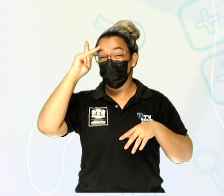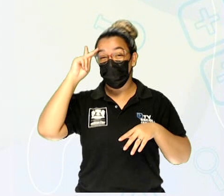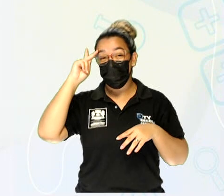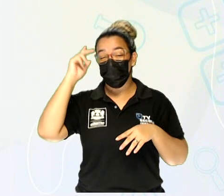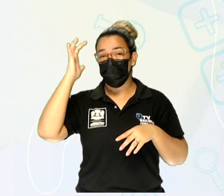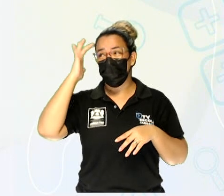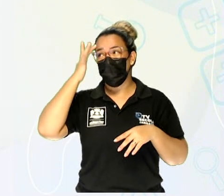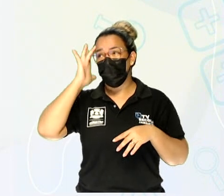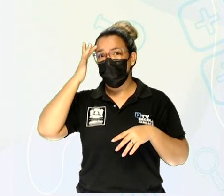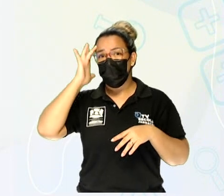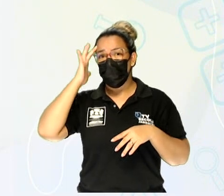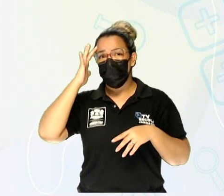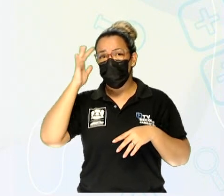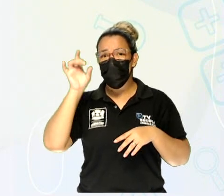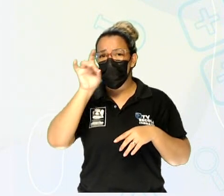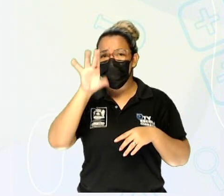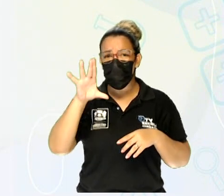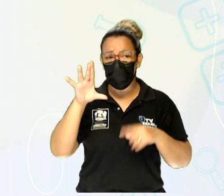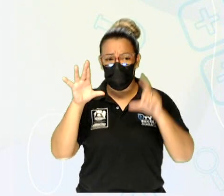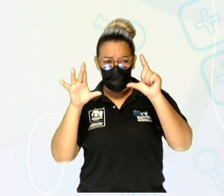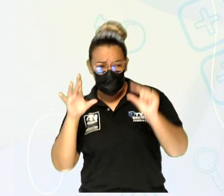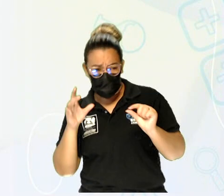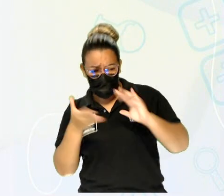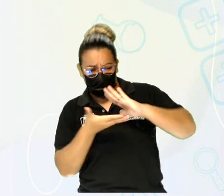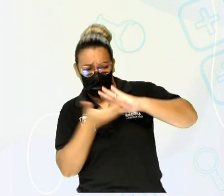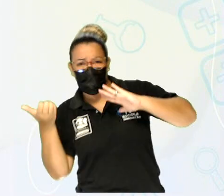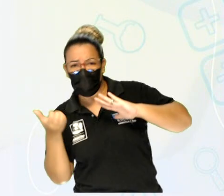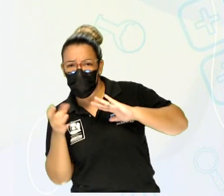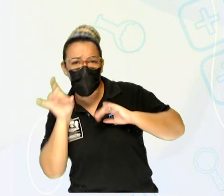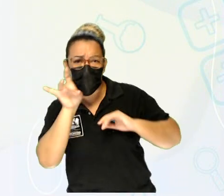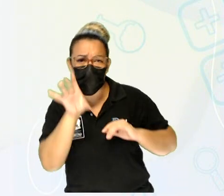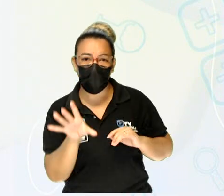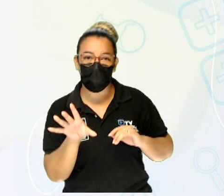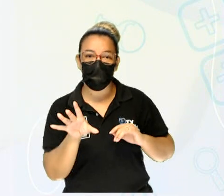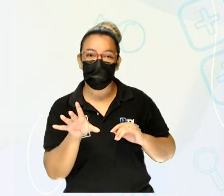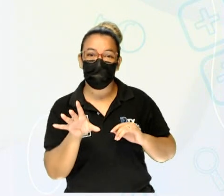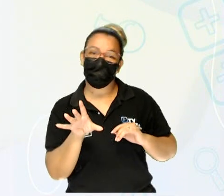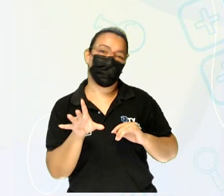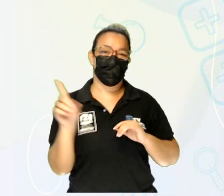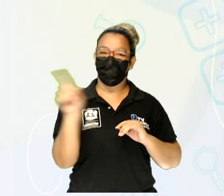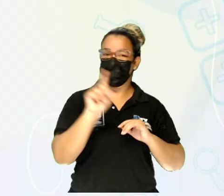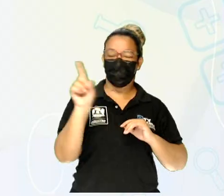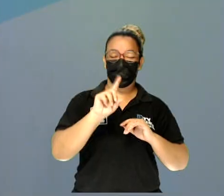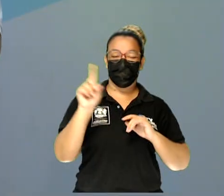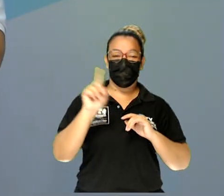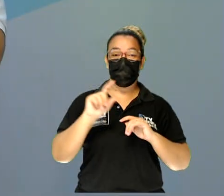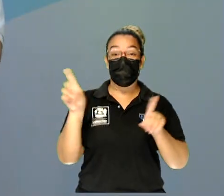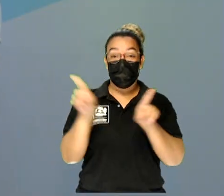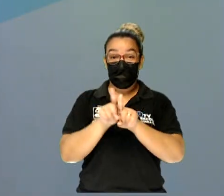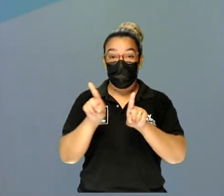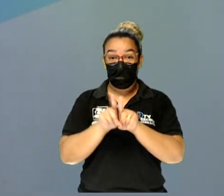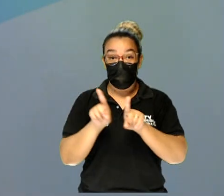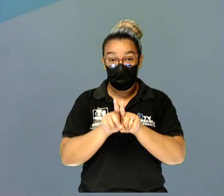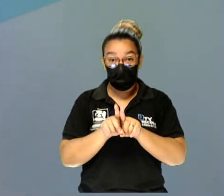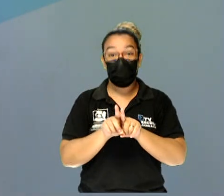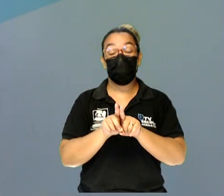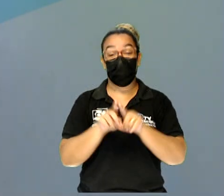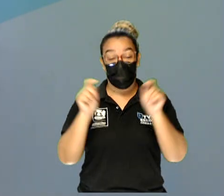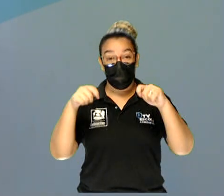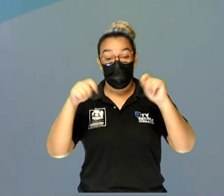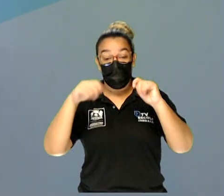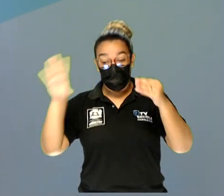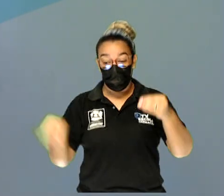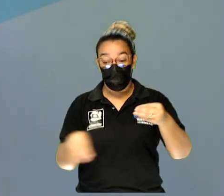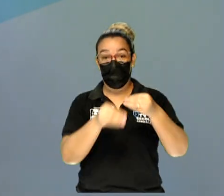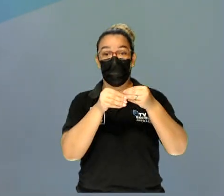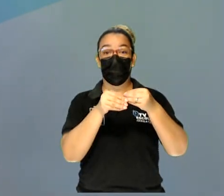é só para diminuir quantidade, para retirar a quantidade. Mas ela também serve para a gente completar quantidades